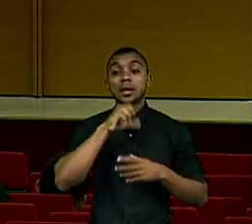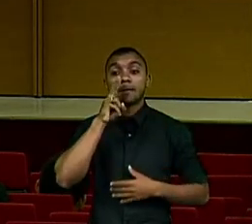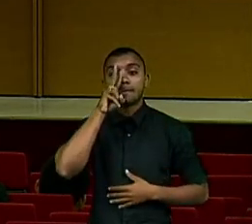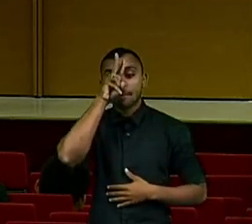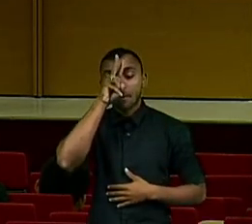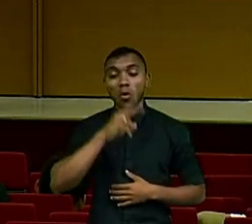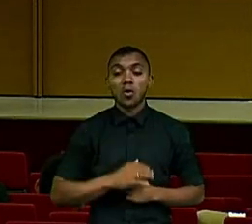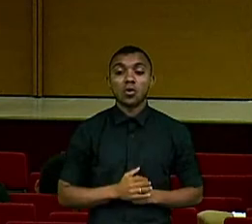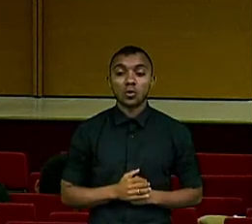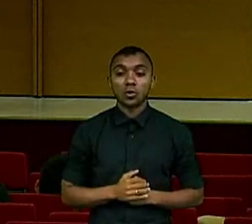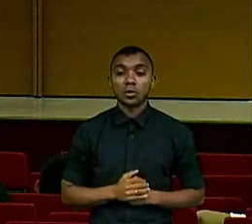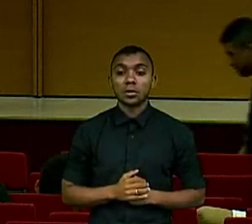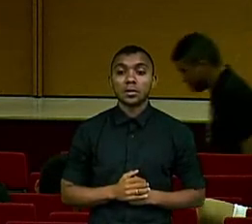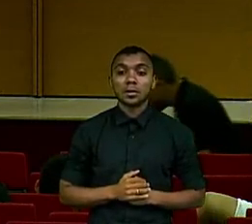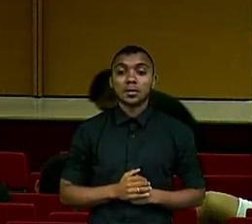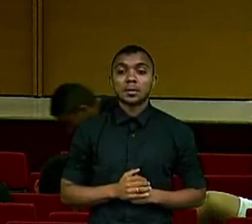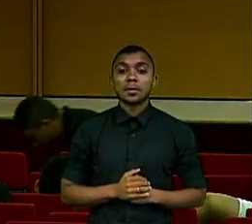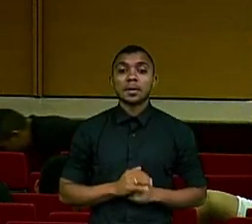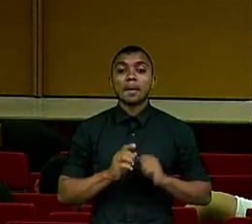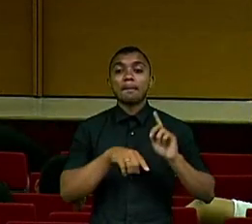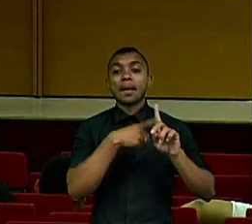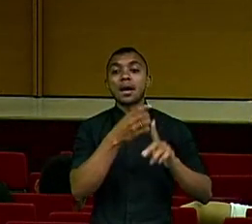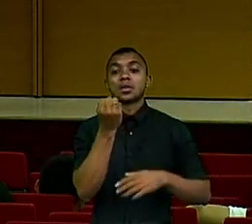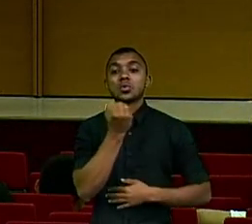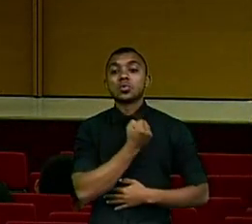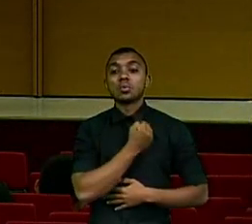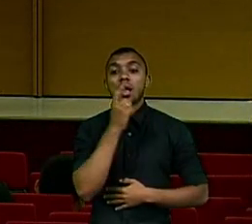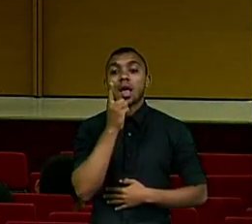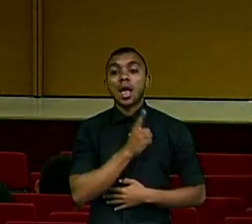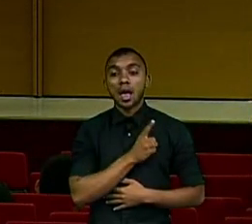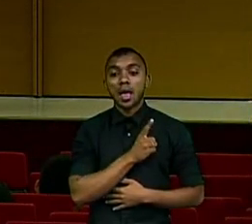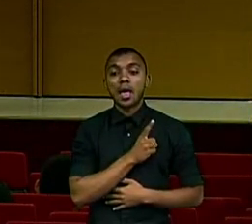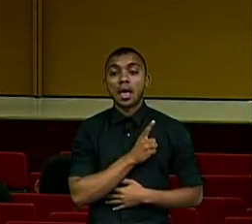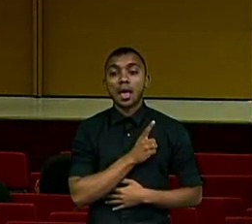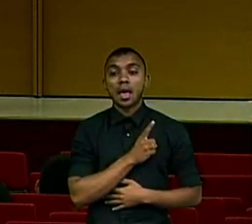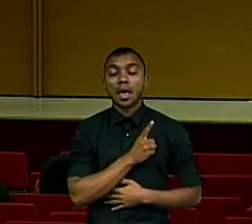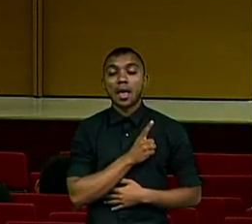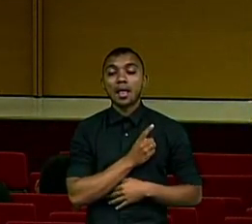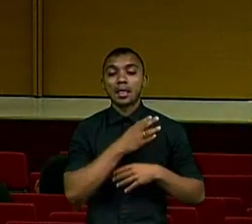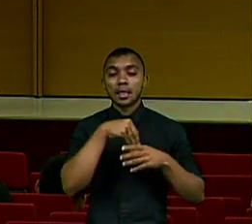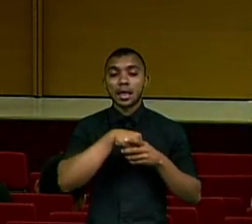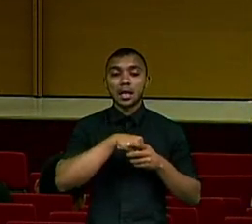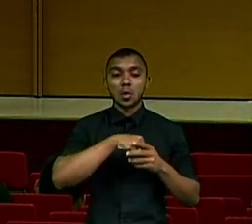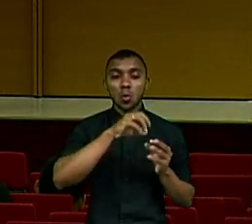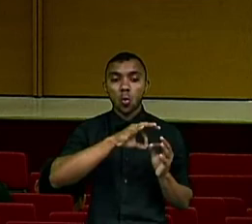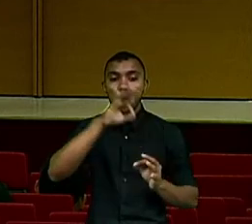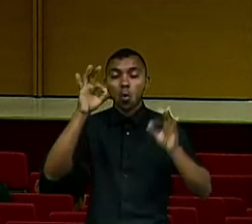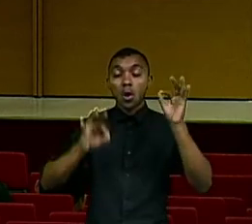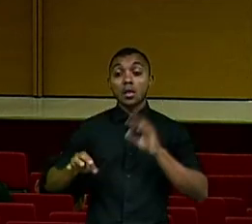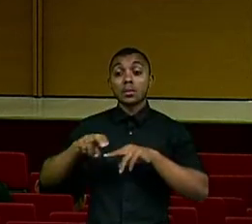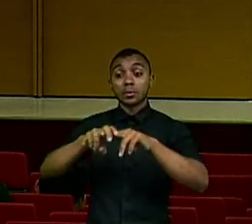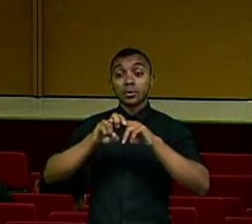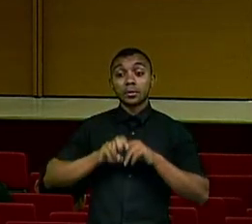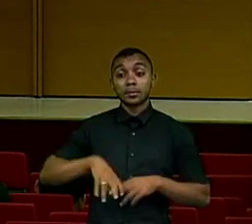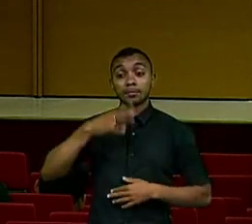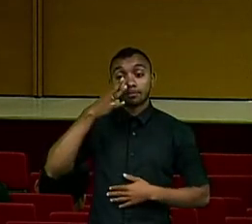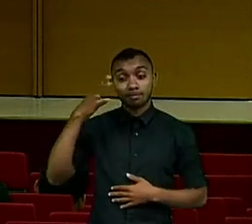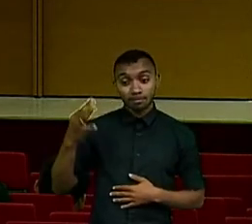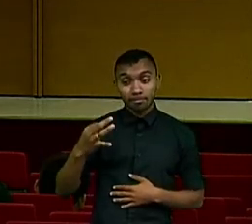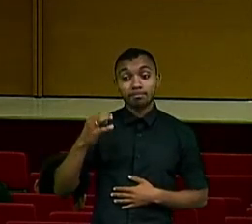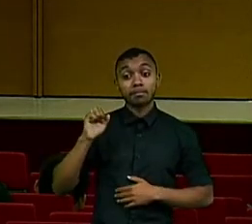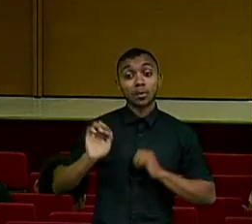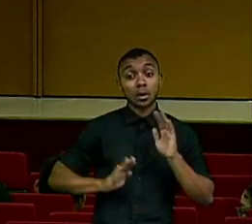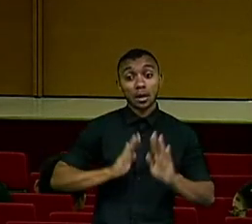sobre mim que é a densidade linear da corda muito cuidado com essa fórmula